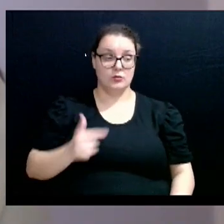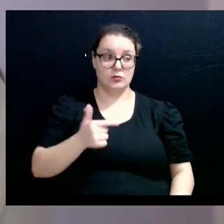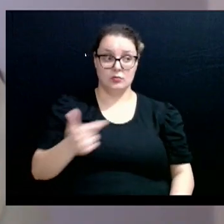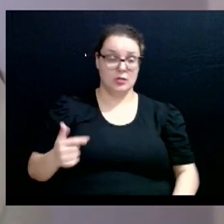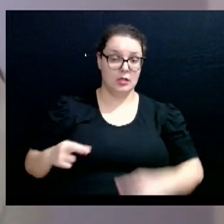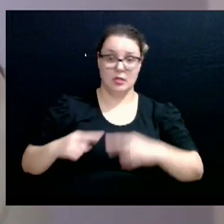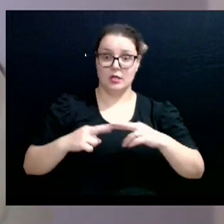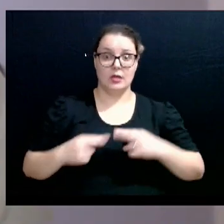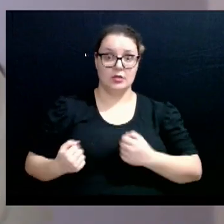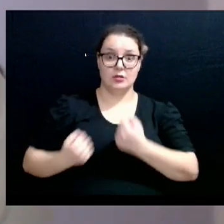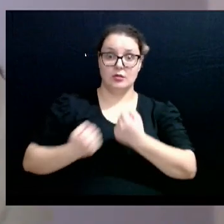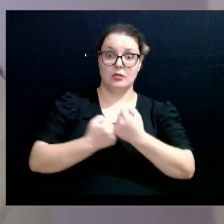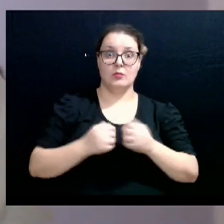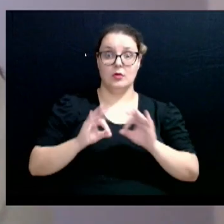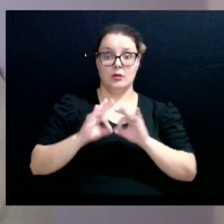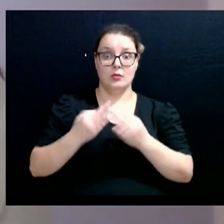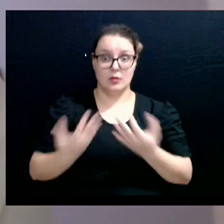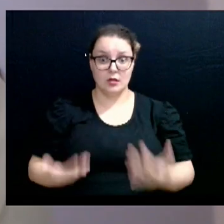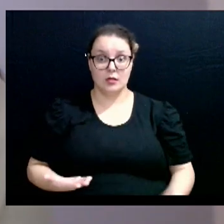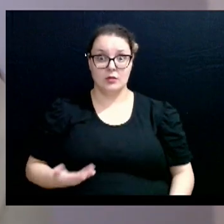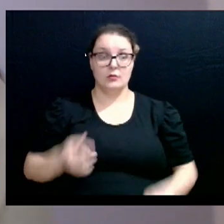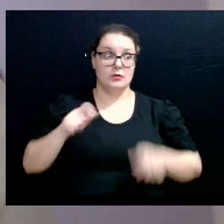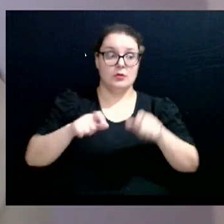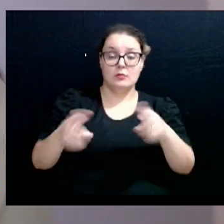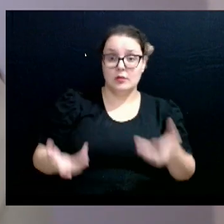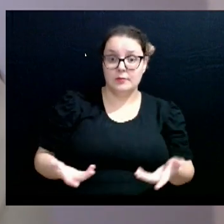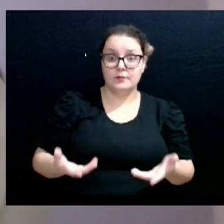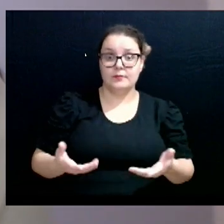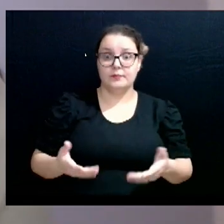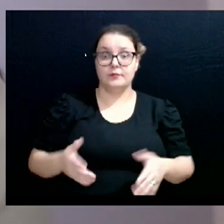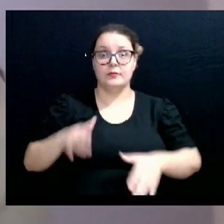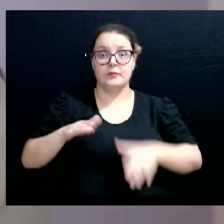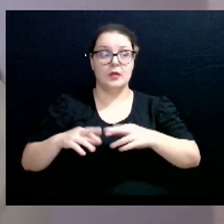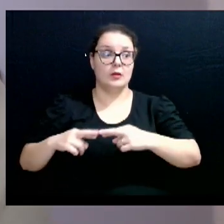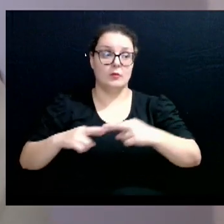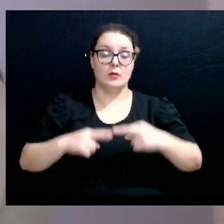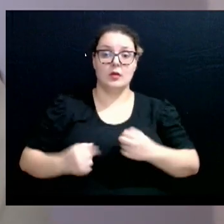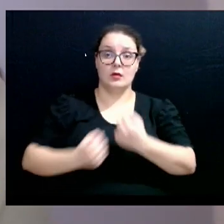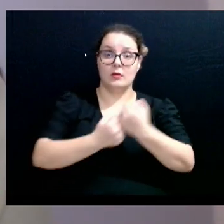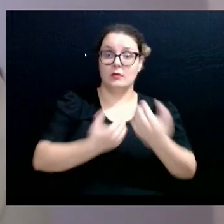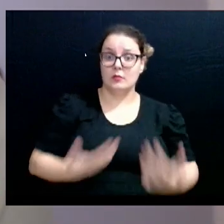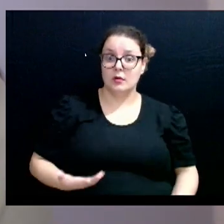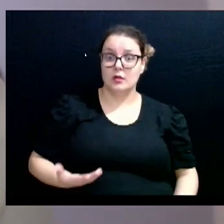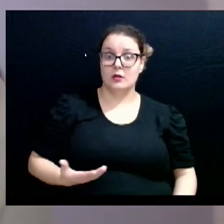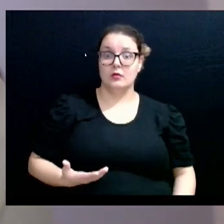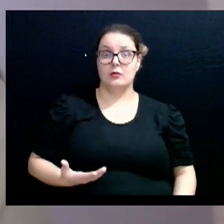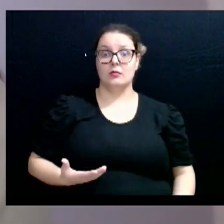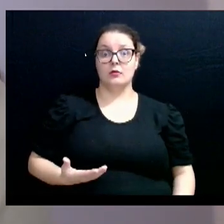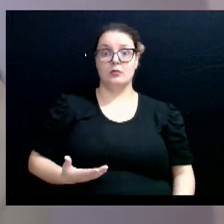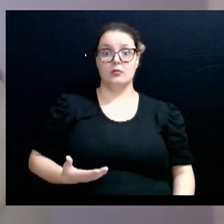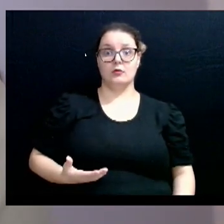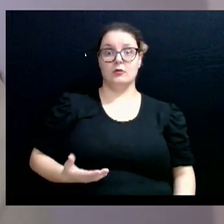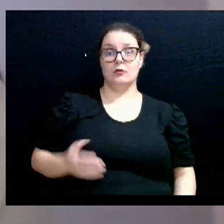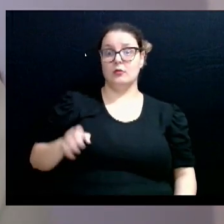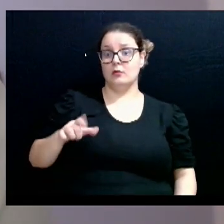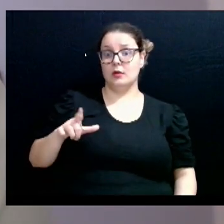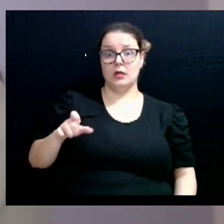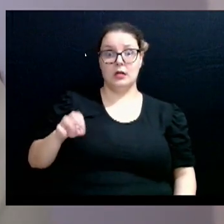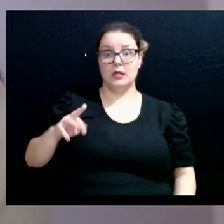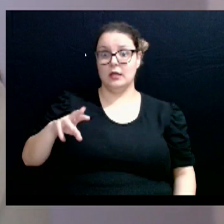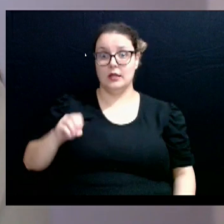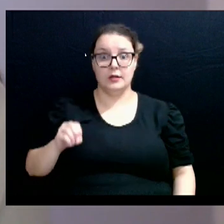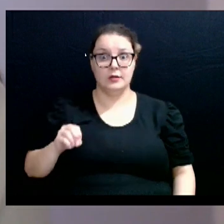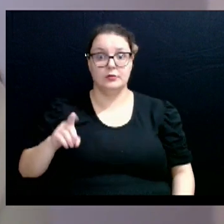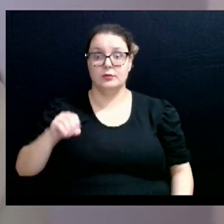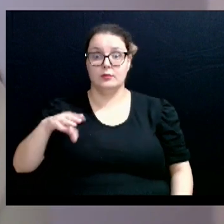familiar, de pessoas. Talvez pensar numa rede de apoio com eletrodomésticos, uma máquina de lavar louça,